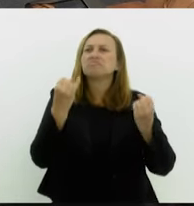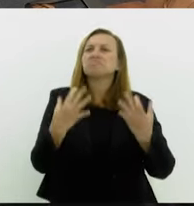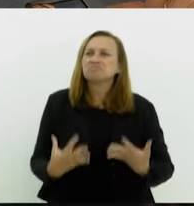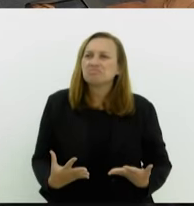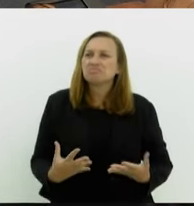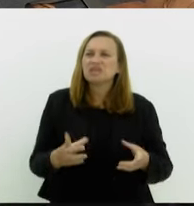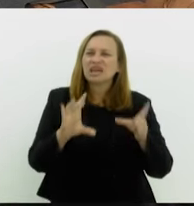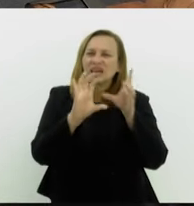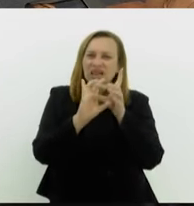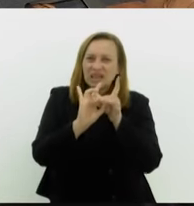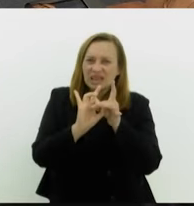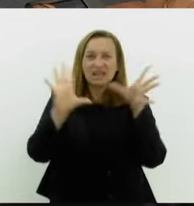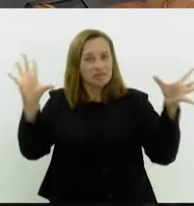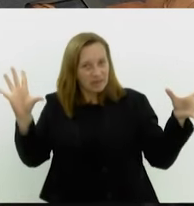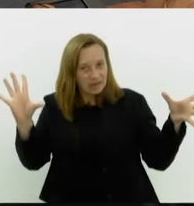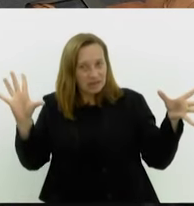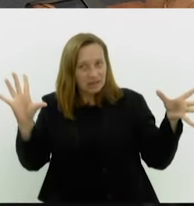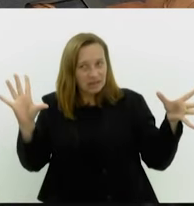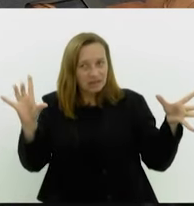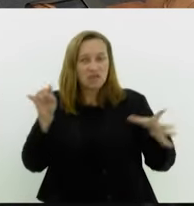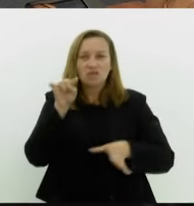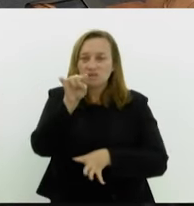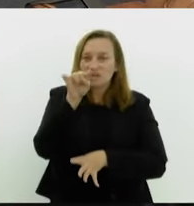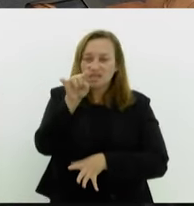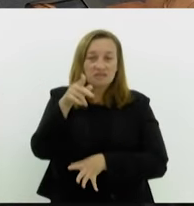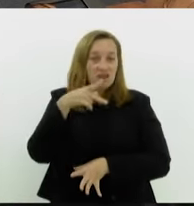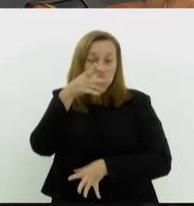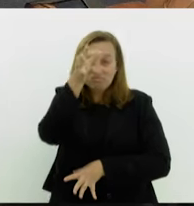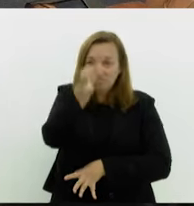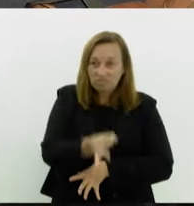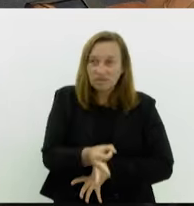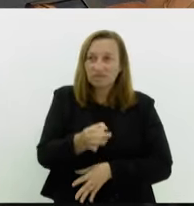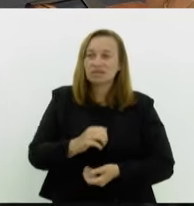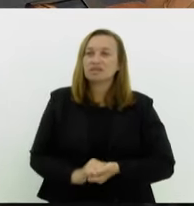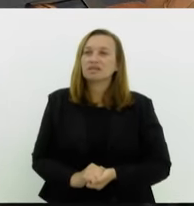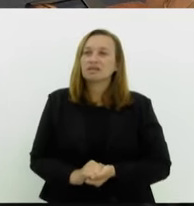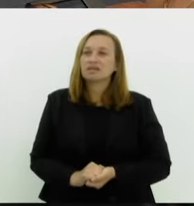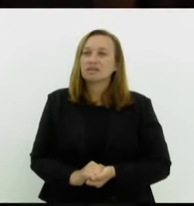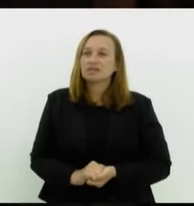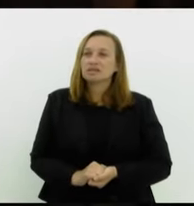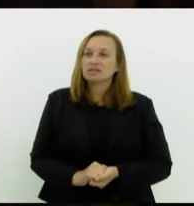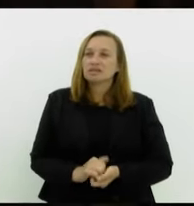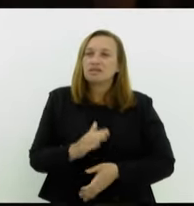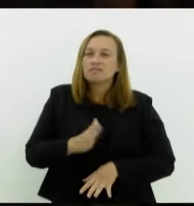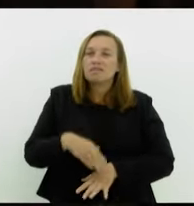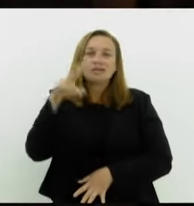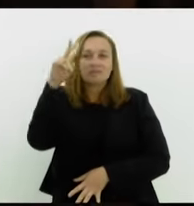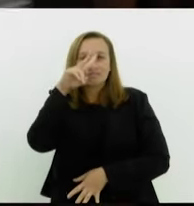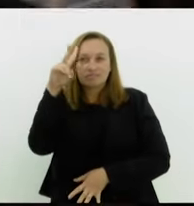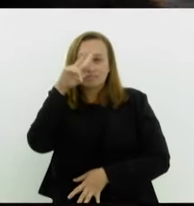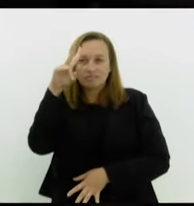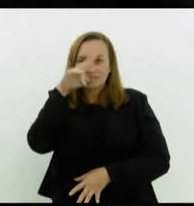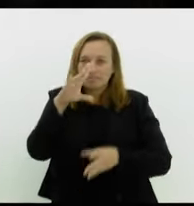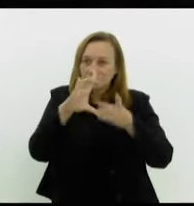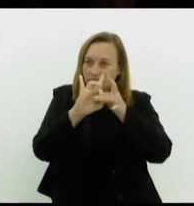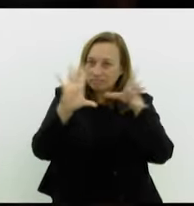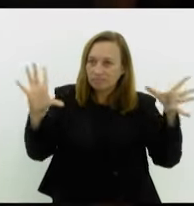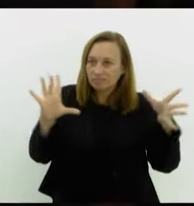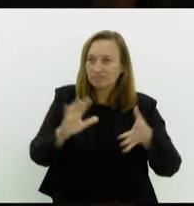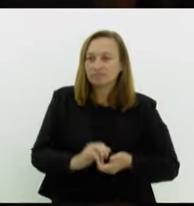Liberdade Benedita você pegou a top One a palavra mais lembrada tem sido